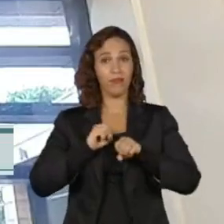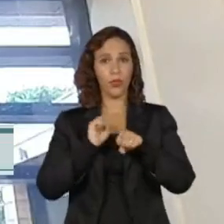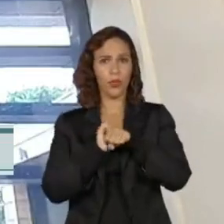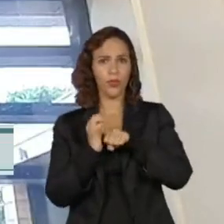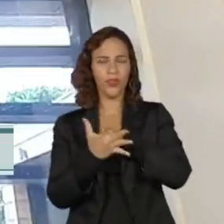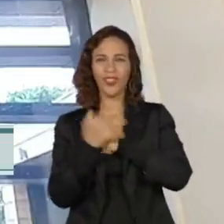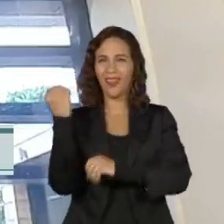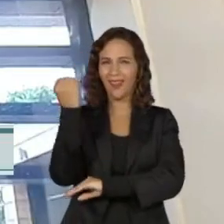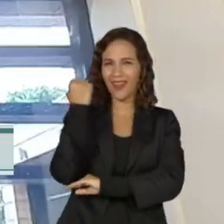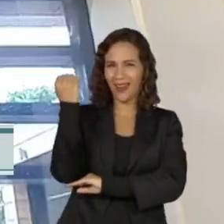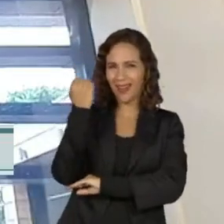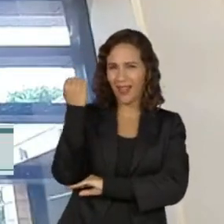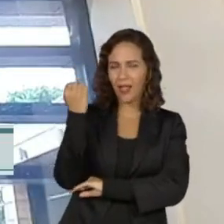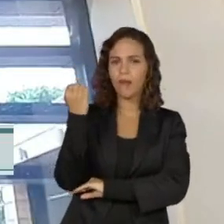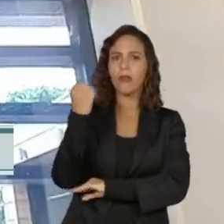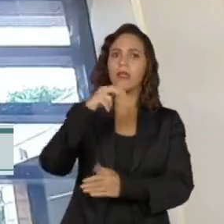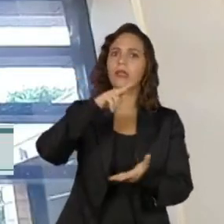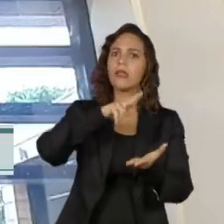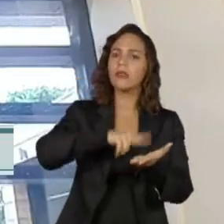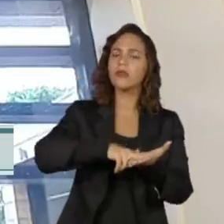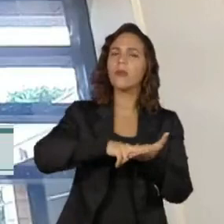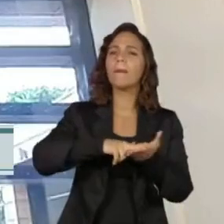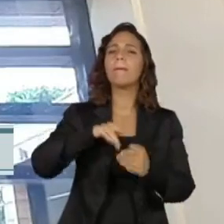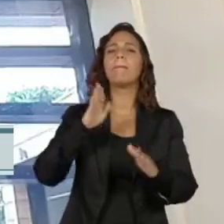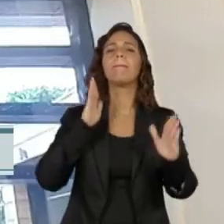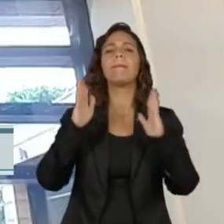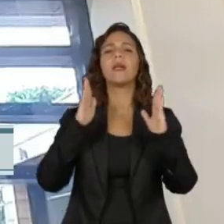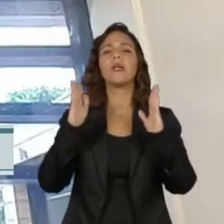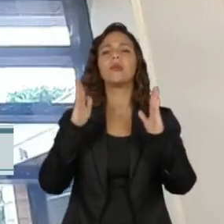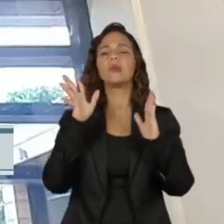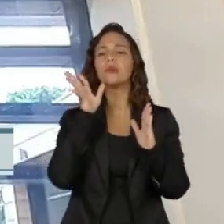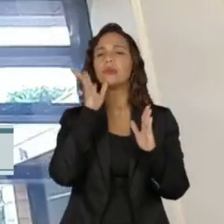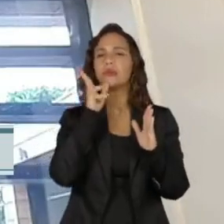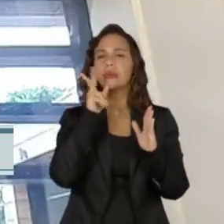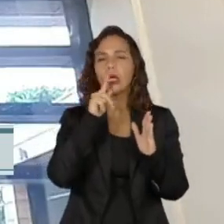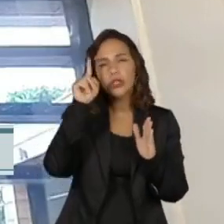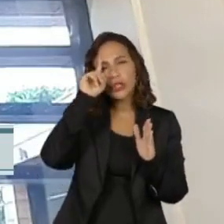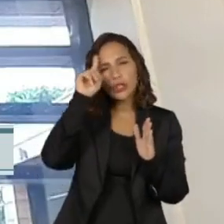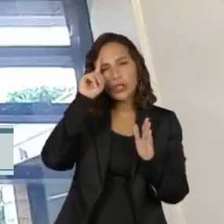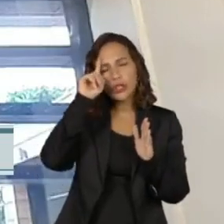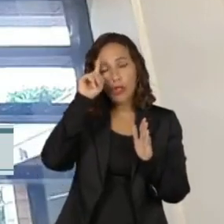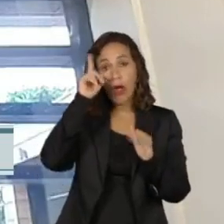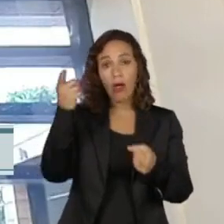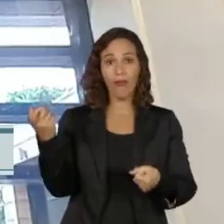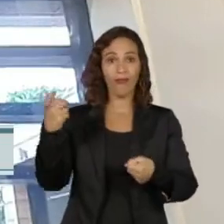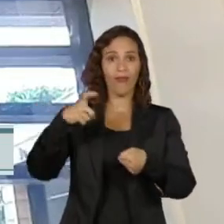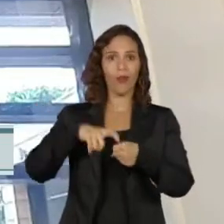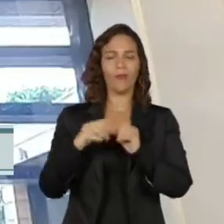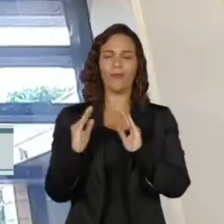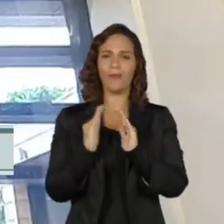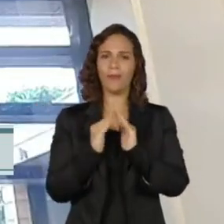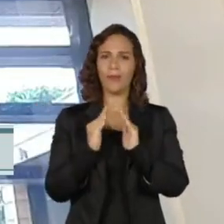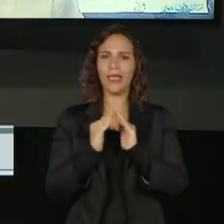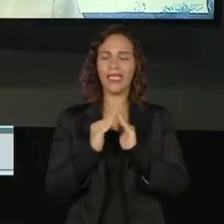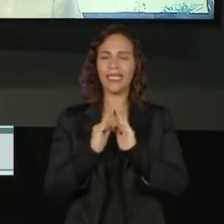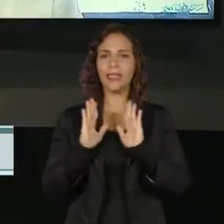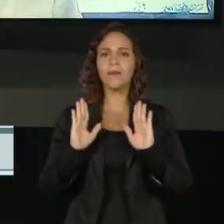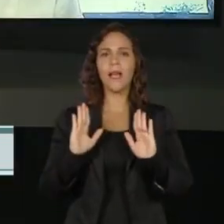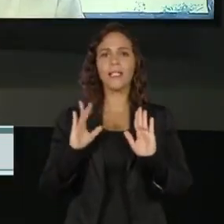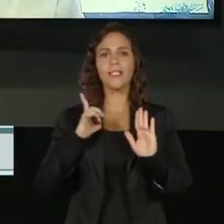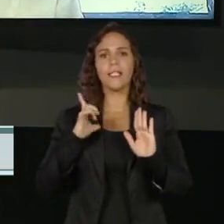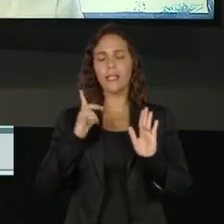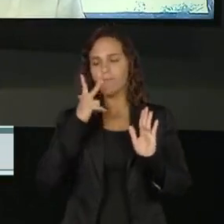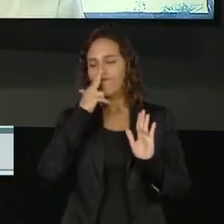mais graves, com internações muito prolongadas. Esses pacientes, eles retornam para suas casas com